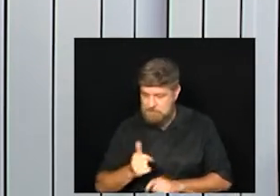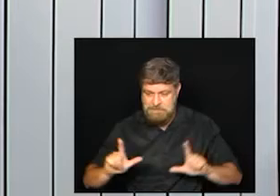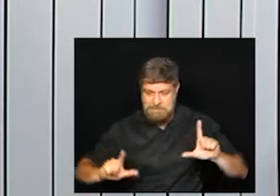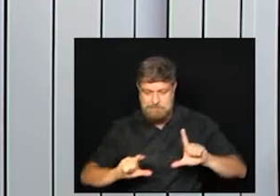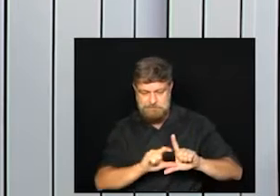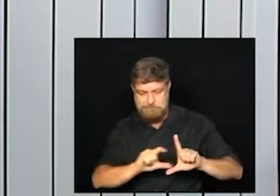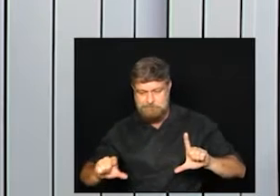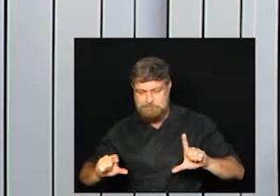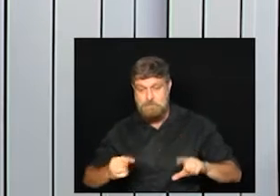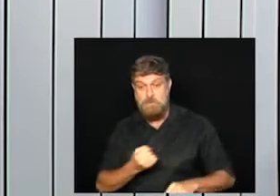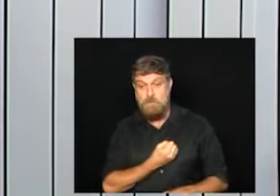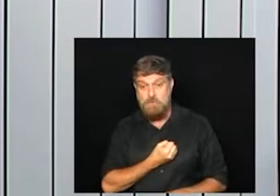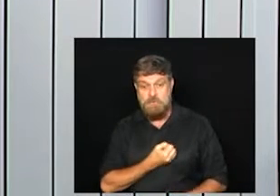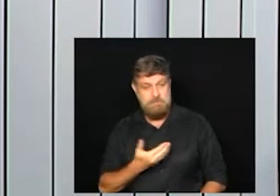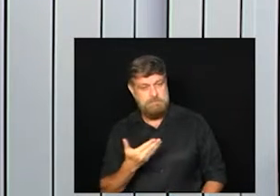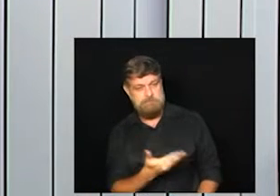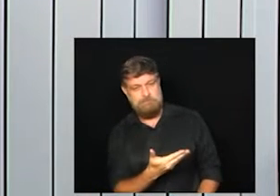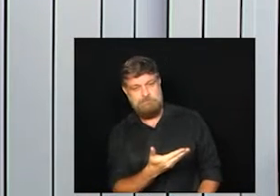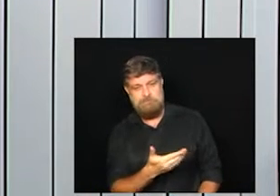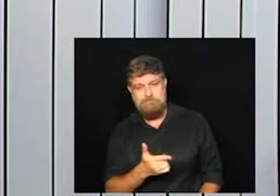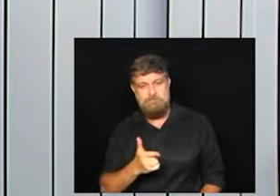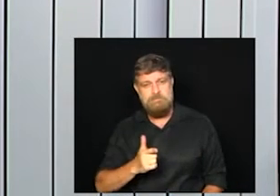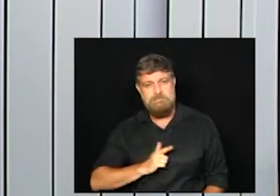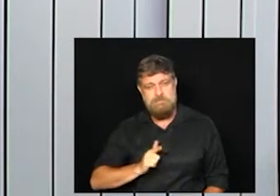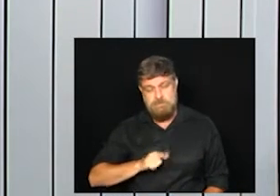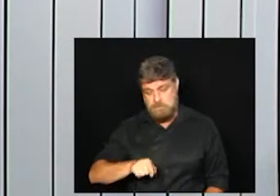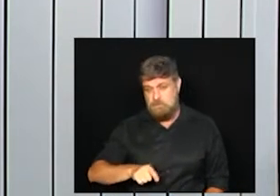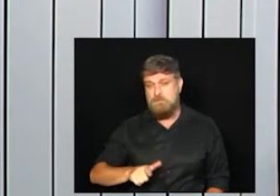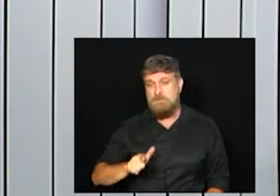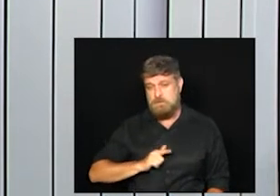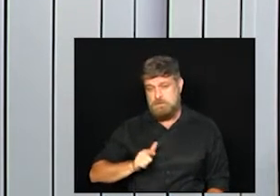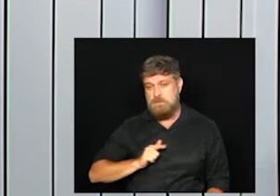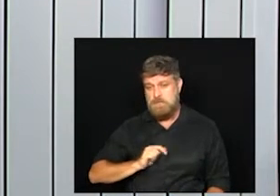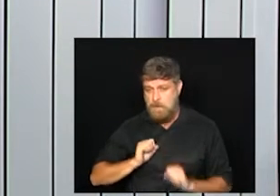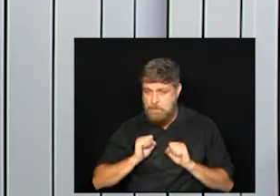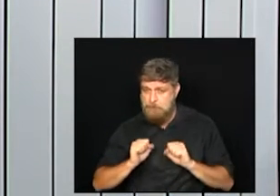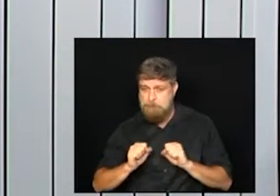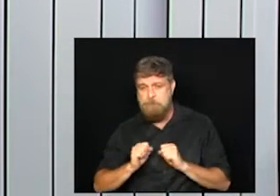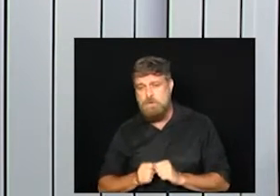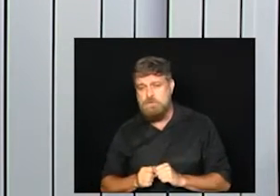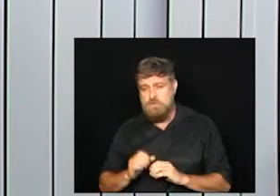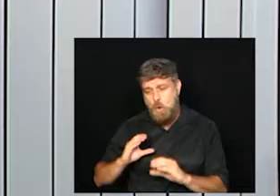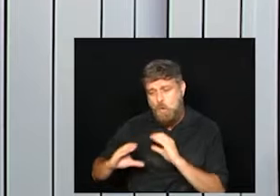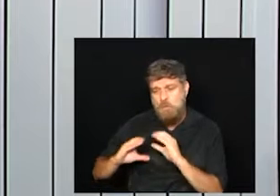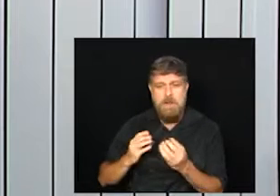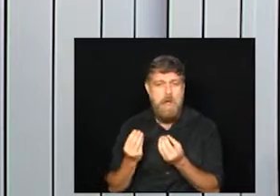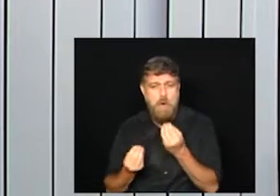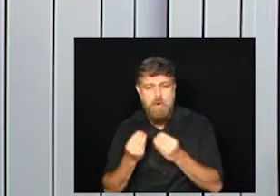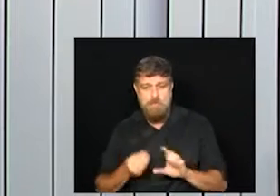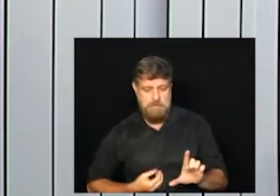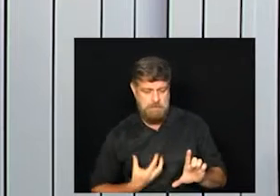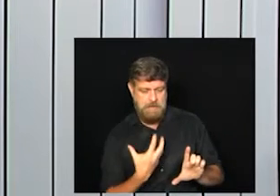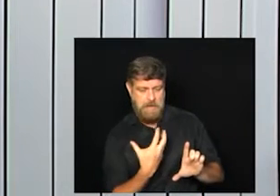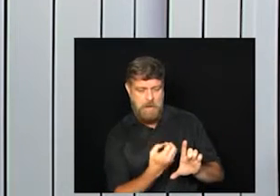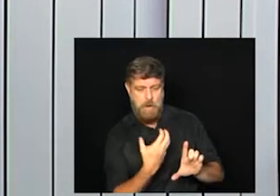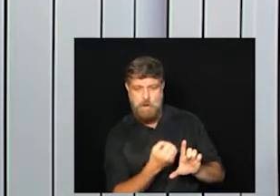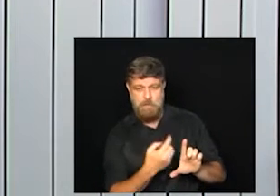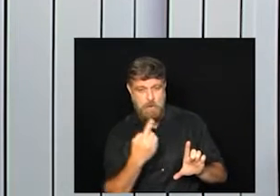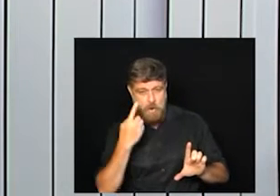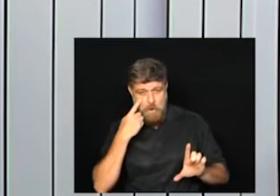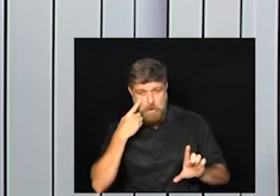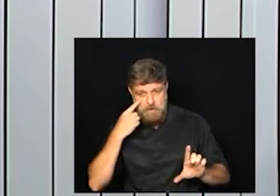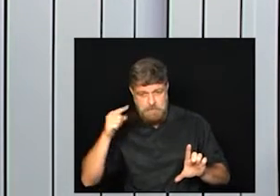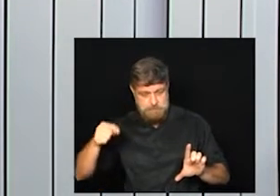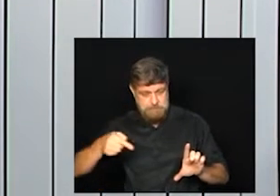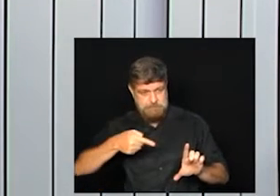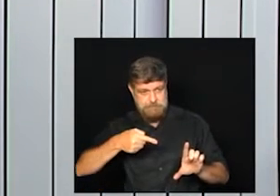97829-3776, número do WhatsApp na tela. Lembrando que você tem a opção de enviar uma mensagem através do nosso QR Code. Olha só, apontando